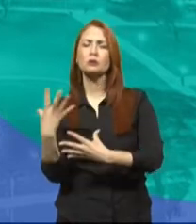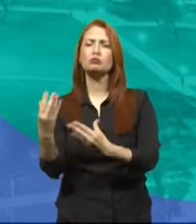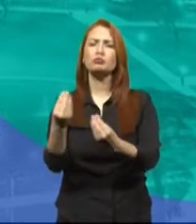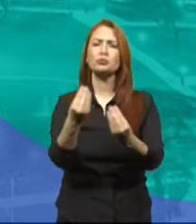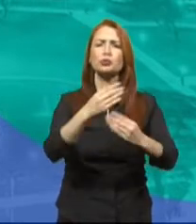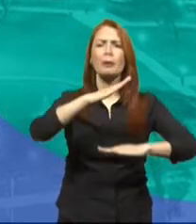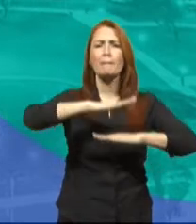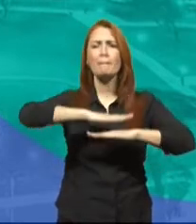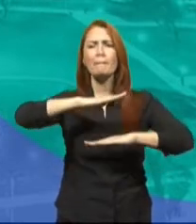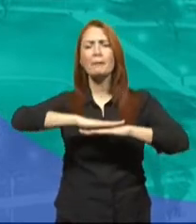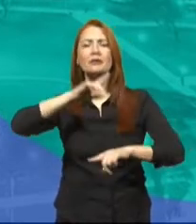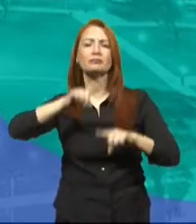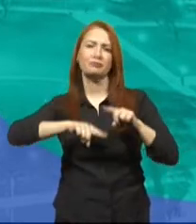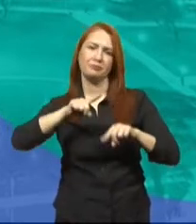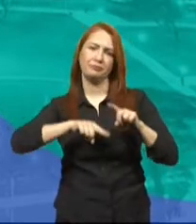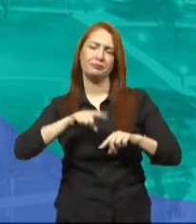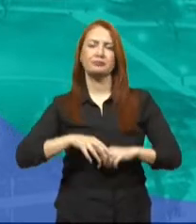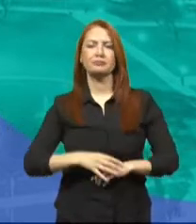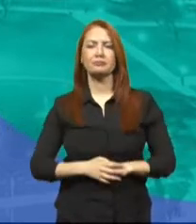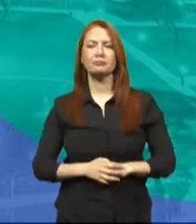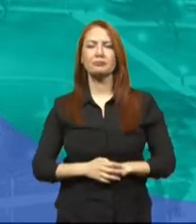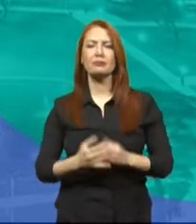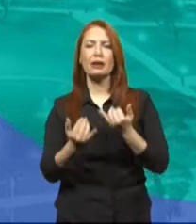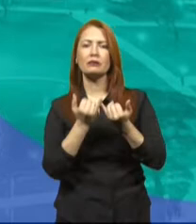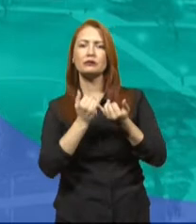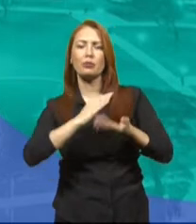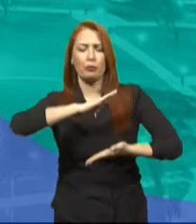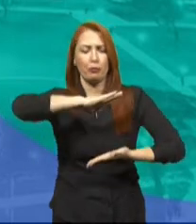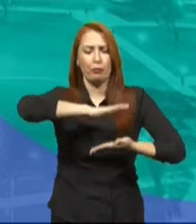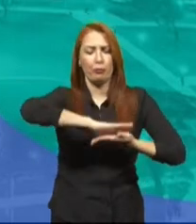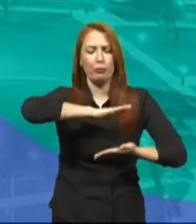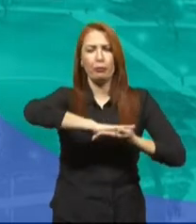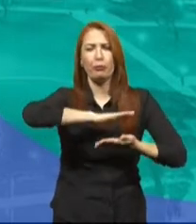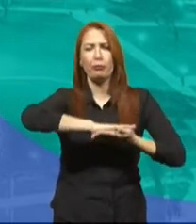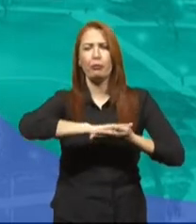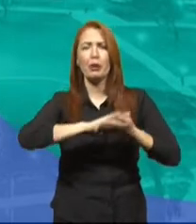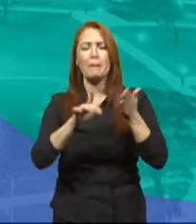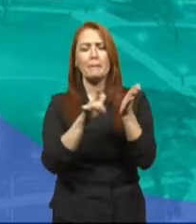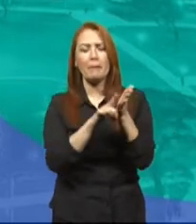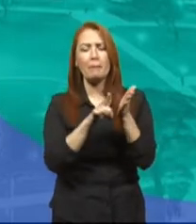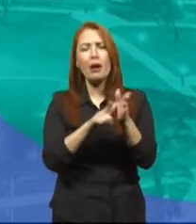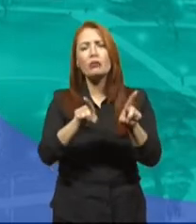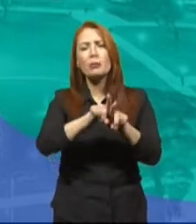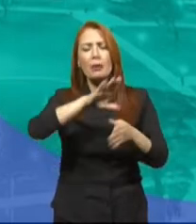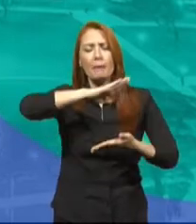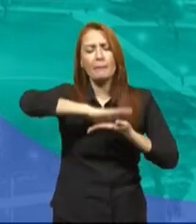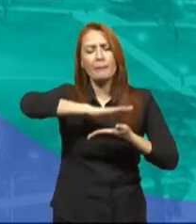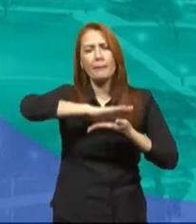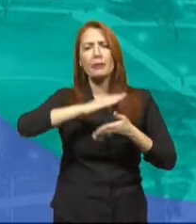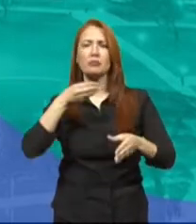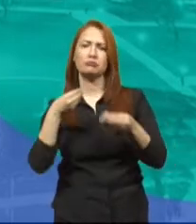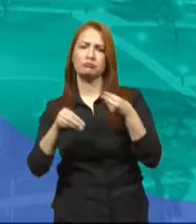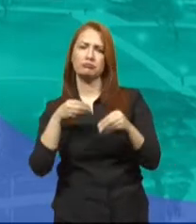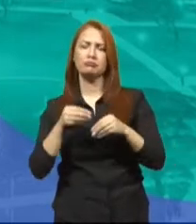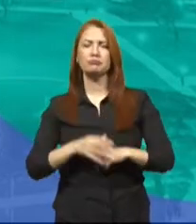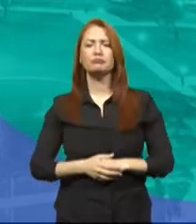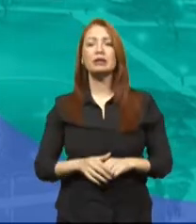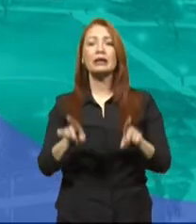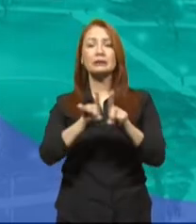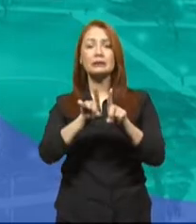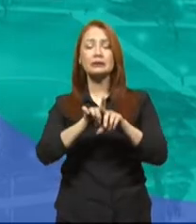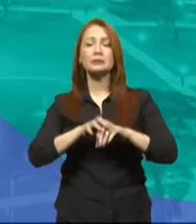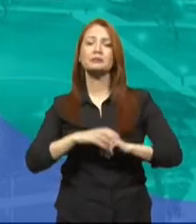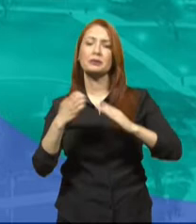de materiais, né? Então, prensar o papel, o plástico, e também a cooperativa dispõe